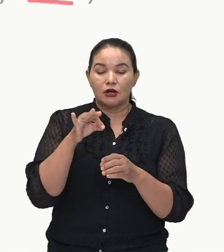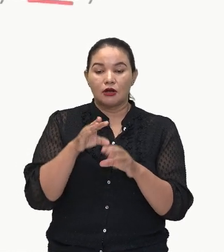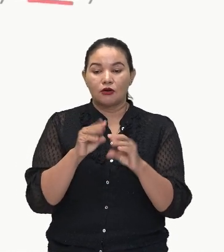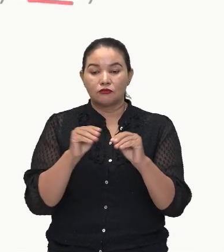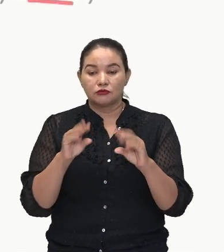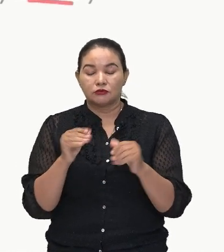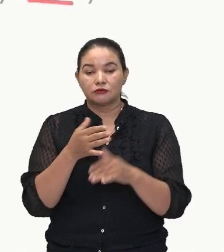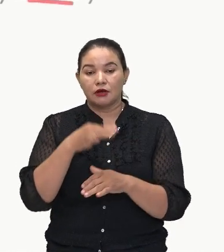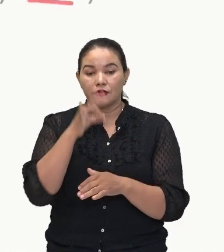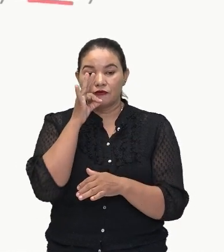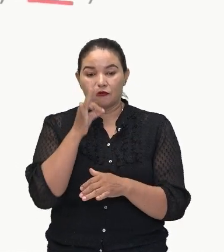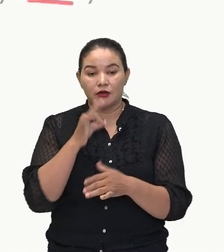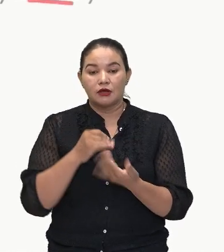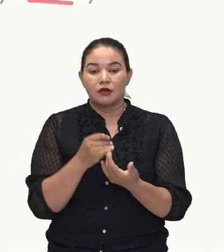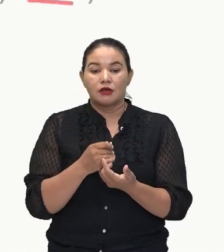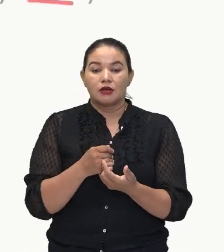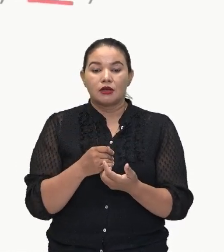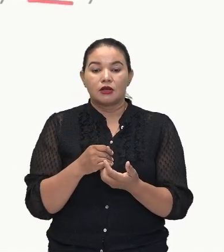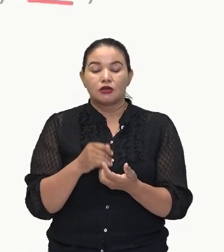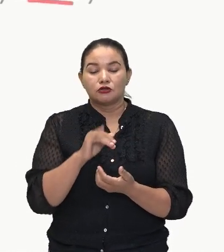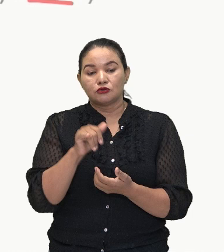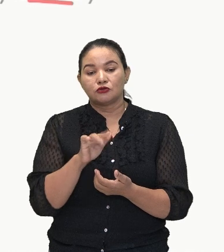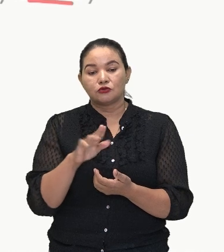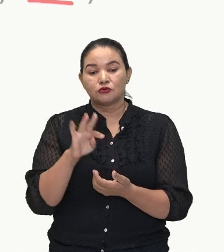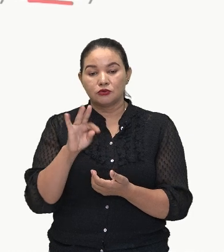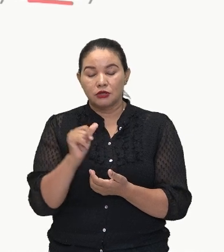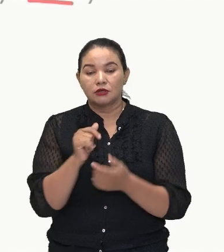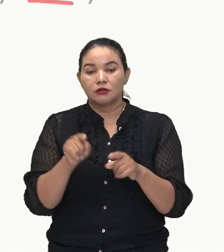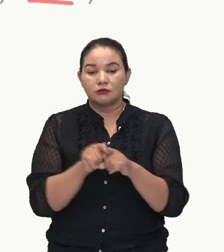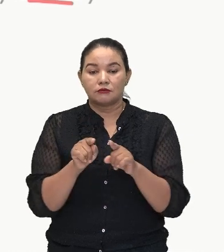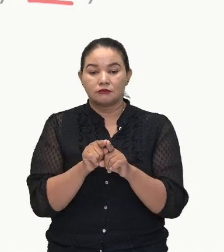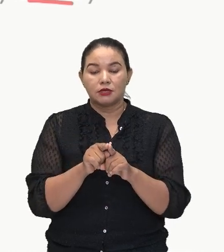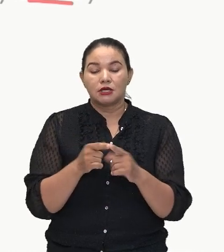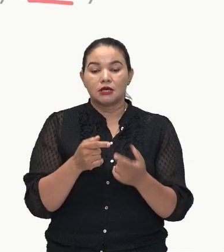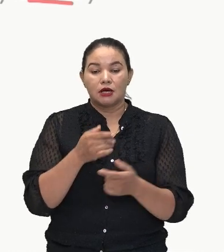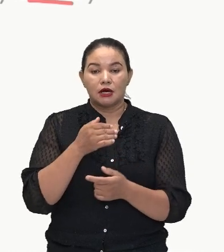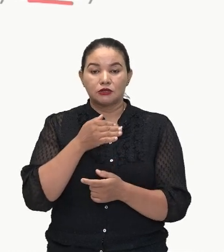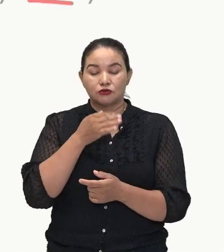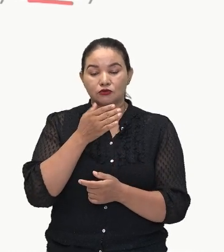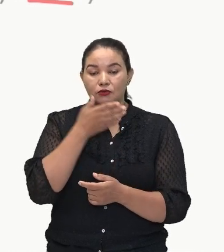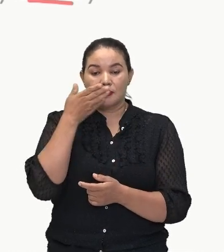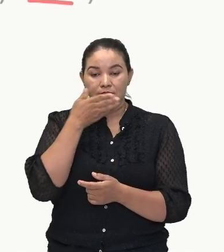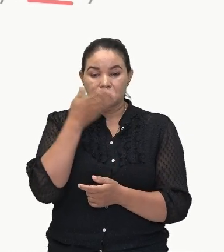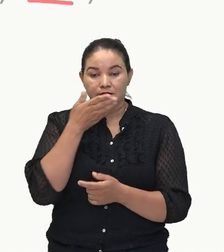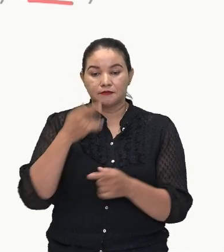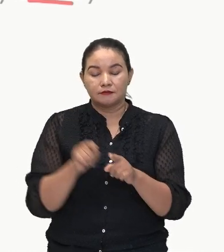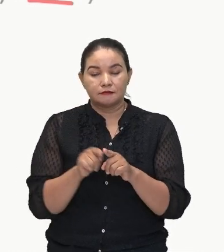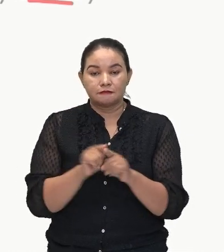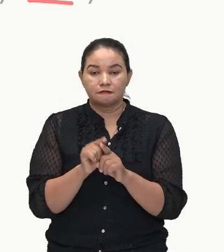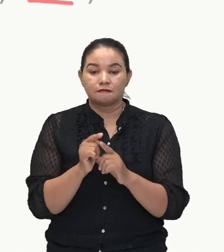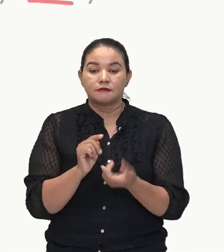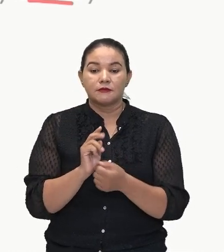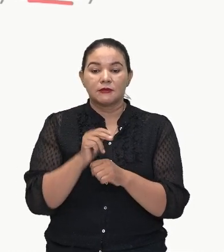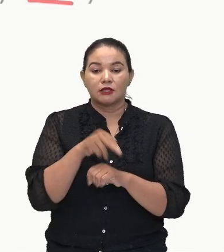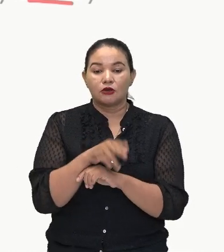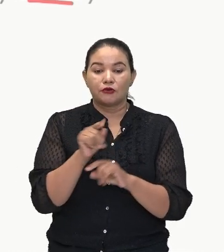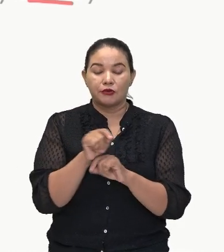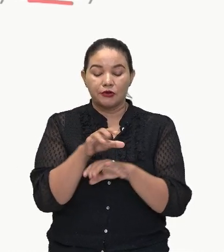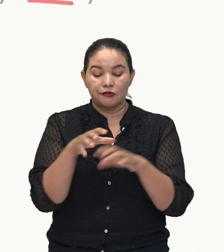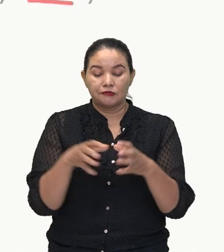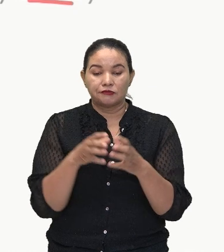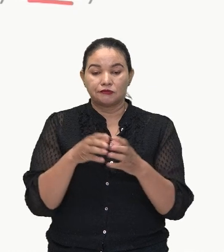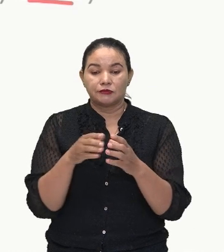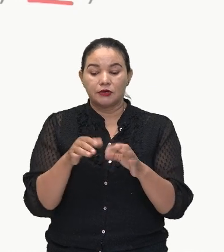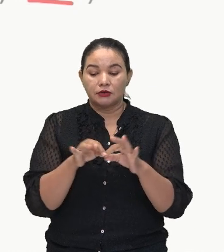algodão, café, juta e a cana-de-açúcar. E eles sim é que vão acabar ocupando vastas porções do